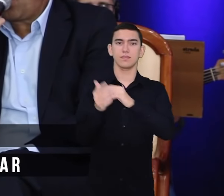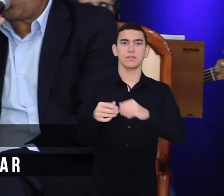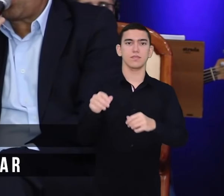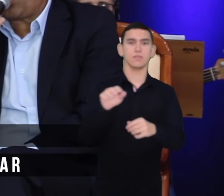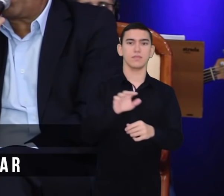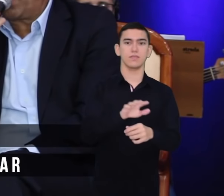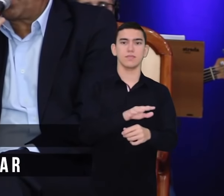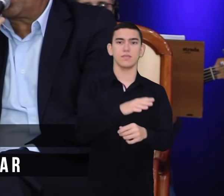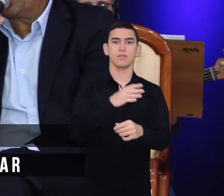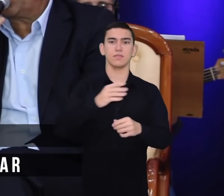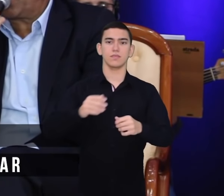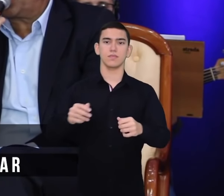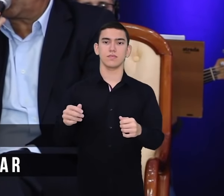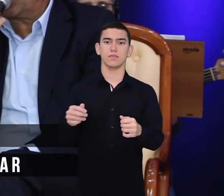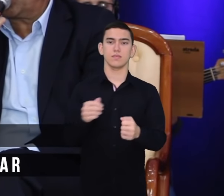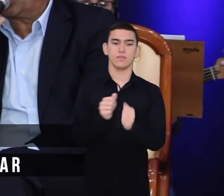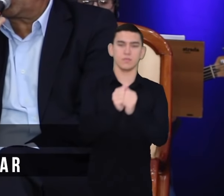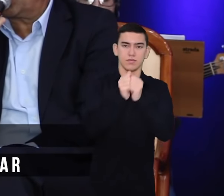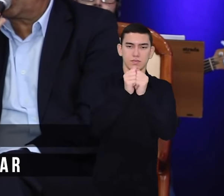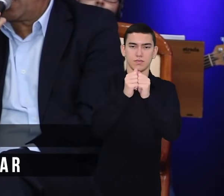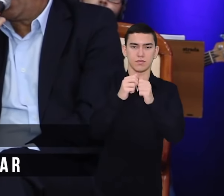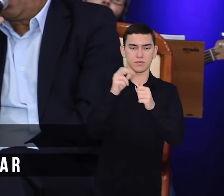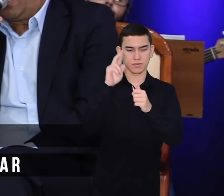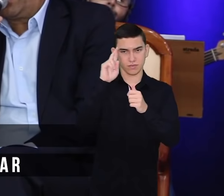Ó meu Jesus,